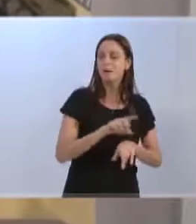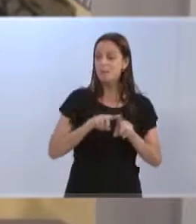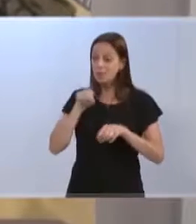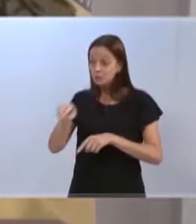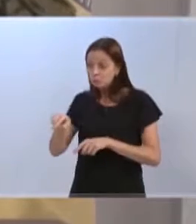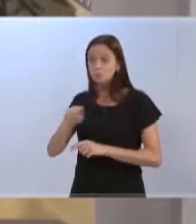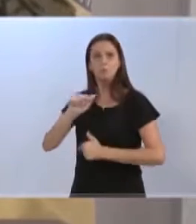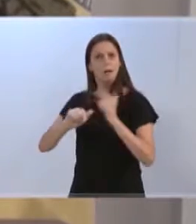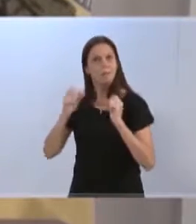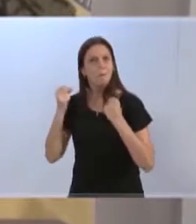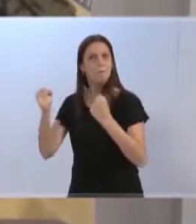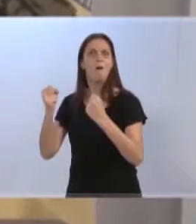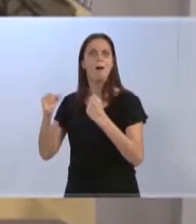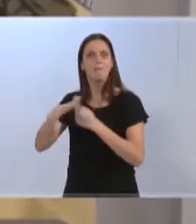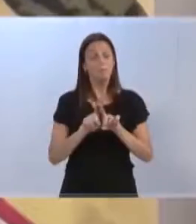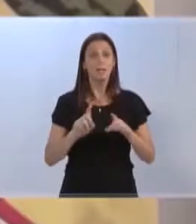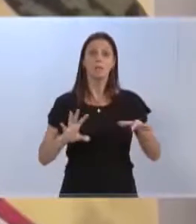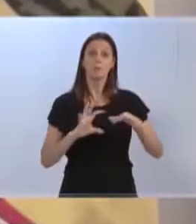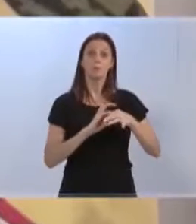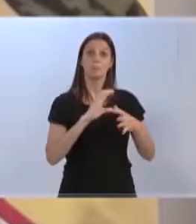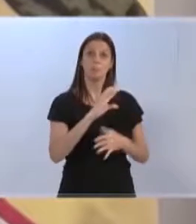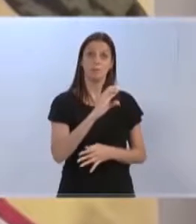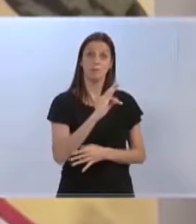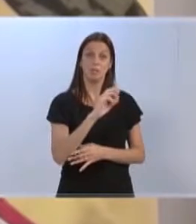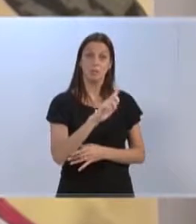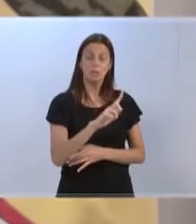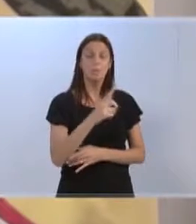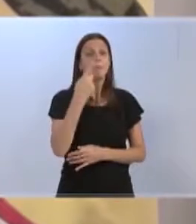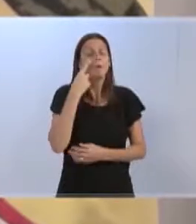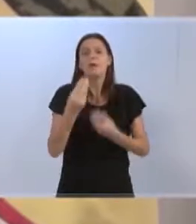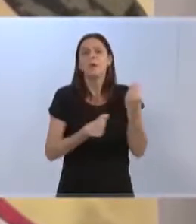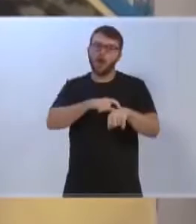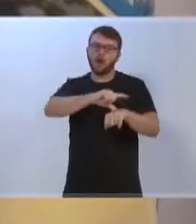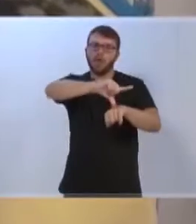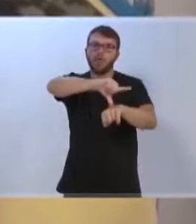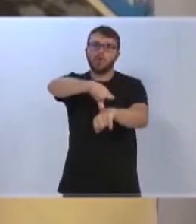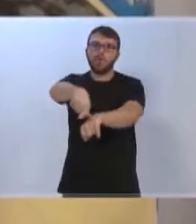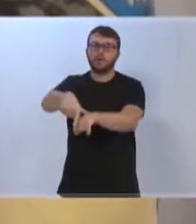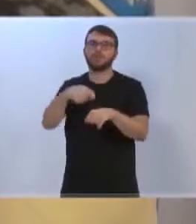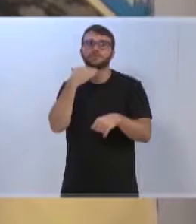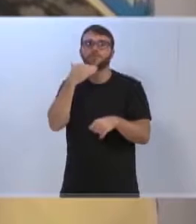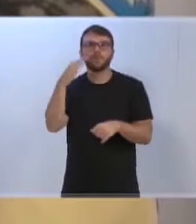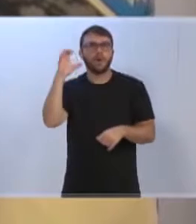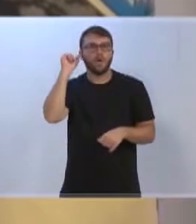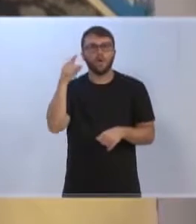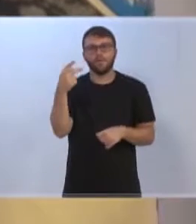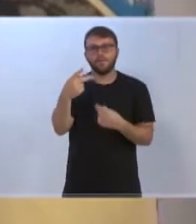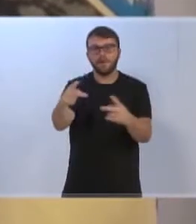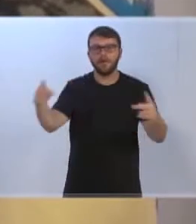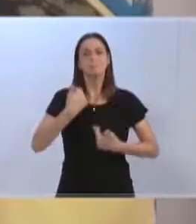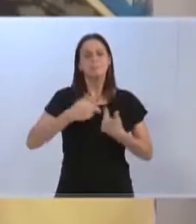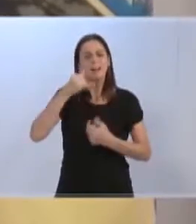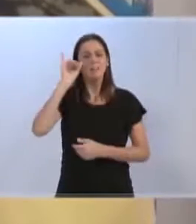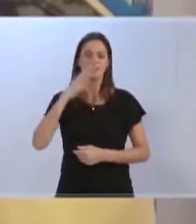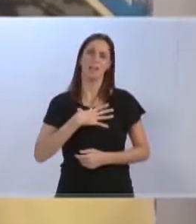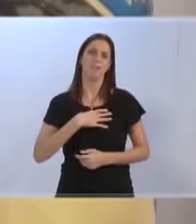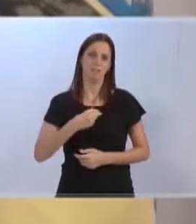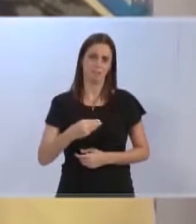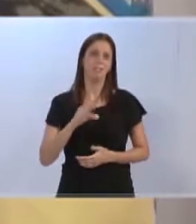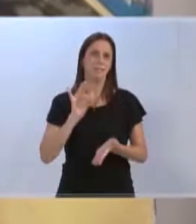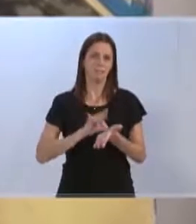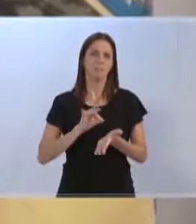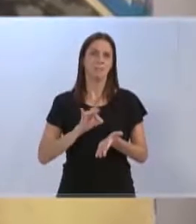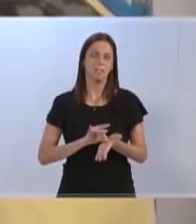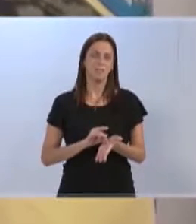animal. Parlamentares acompanharam, ouviram as demandas e solicitações e também explanaram suas ideias. Vereador Marcos